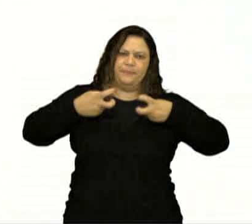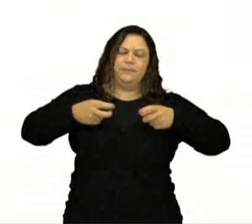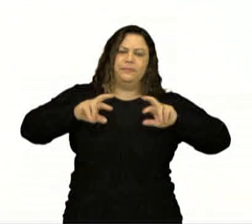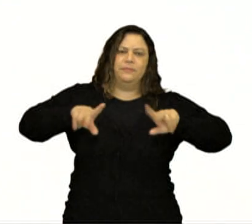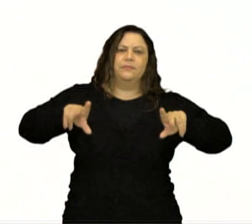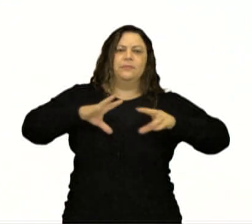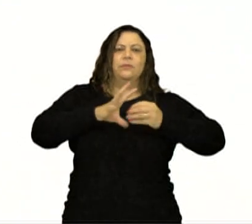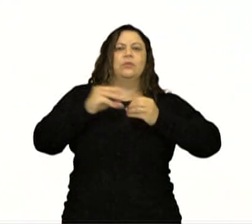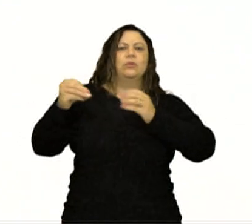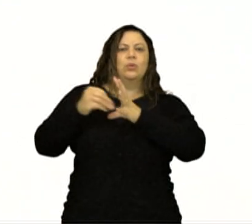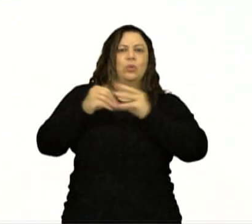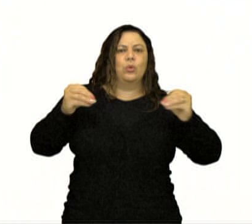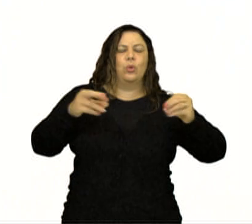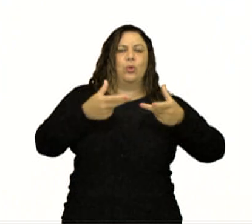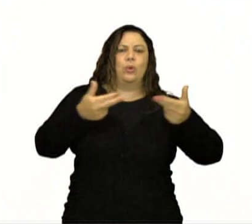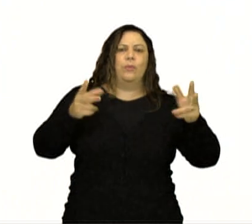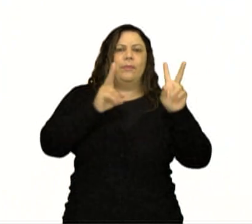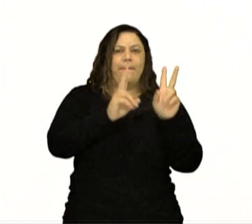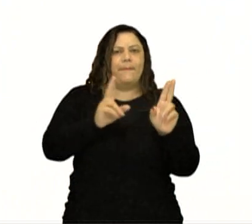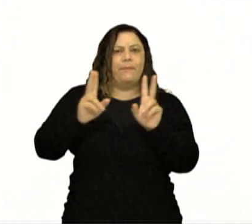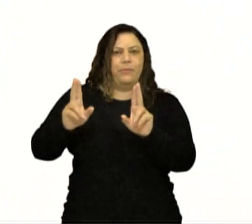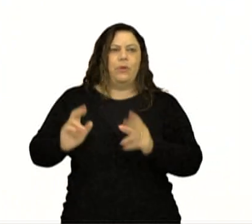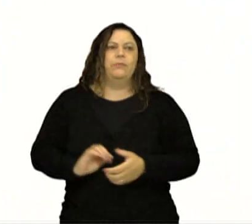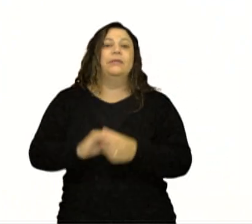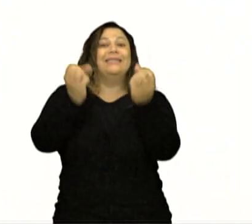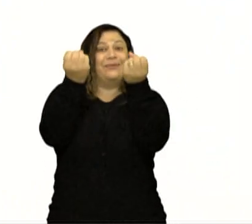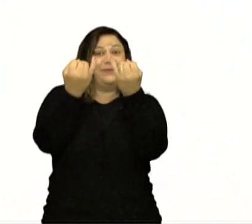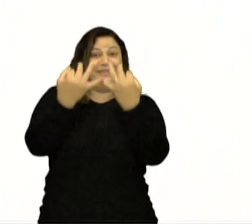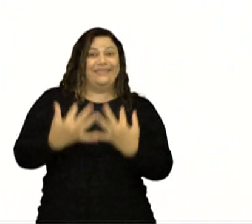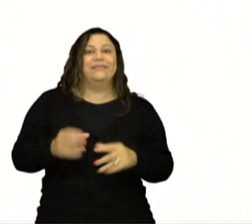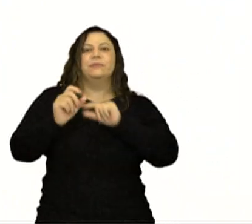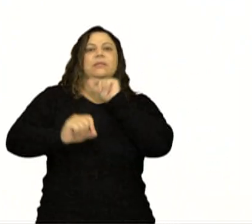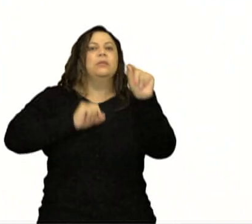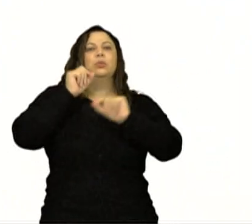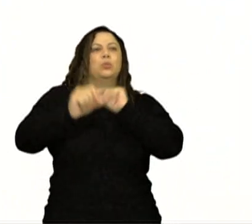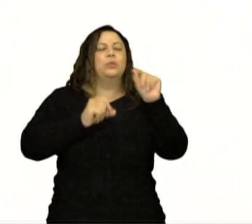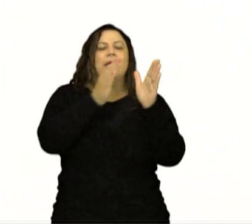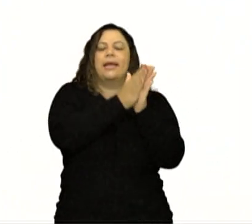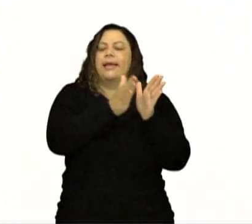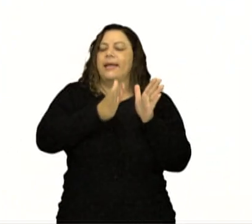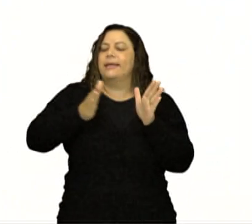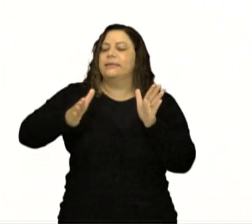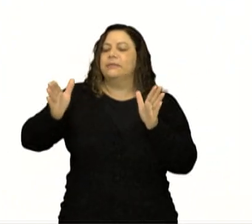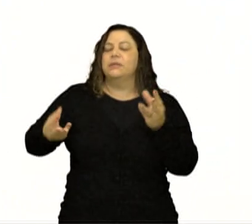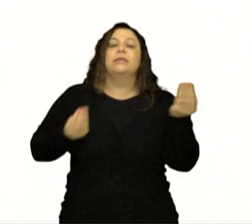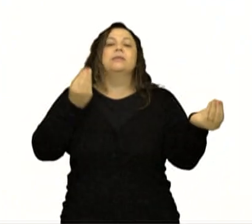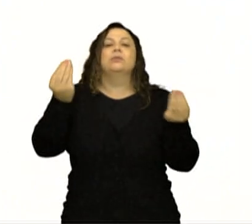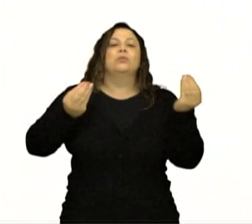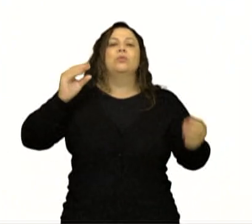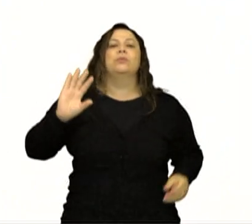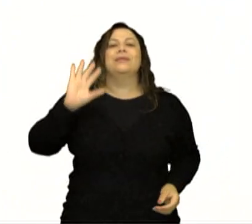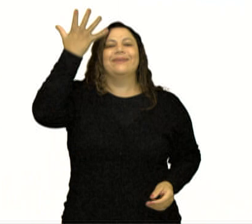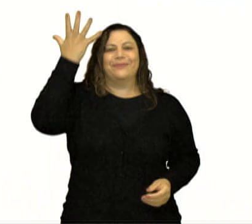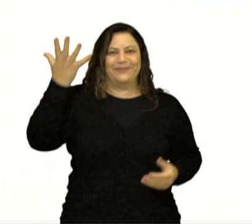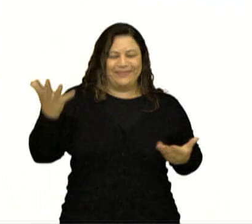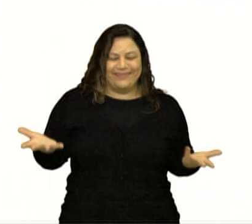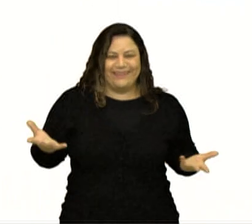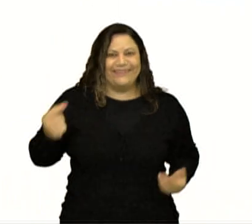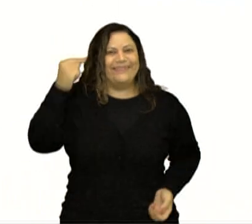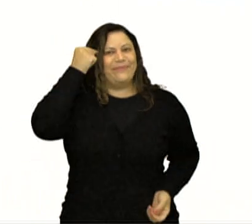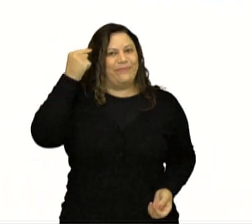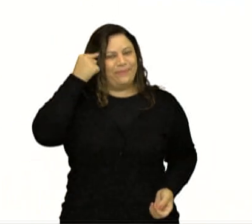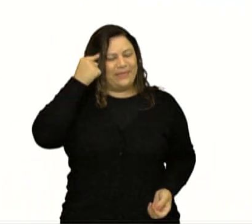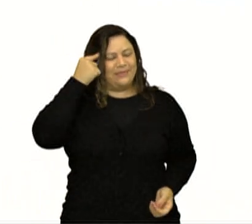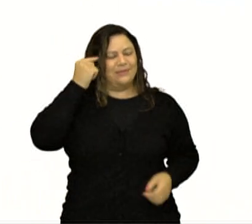cópias dela mesma. Beleza. Explique o que é esse processo e como que ele ocorre. Pensa um pouquinho, faz com as